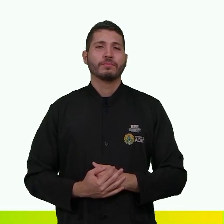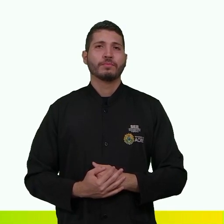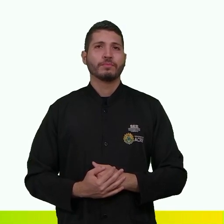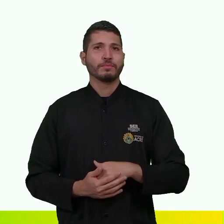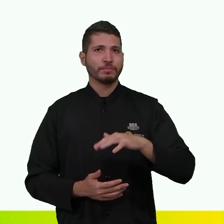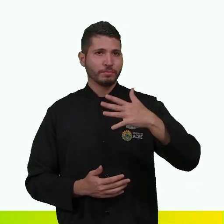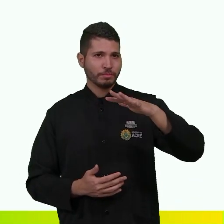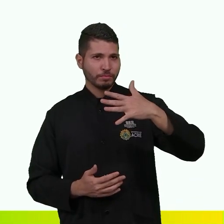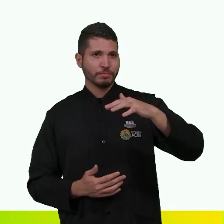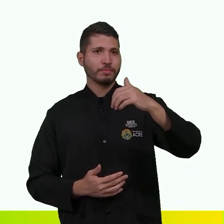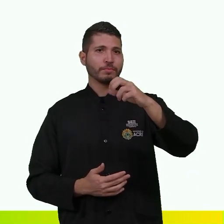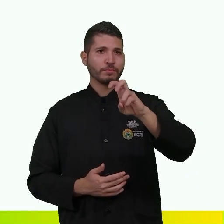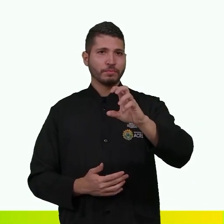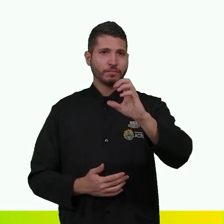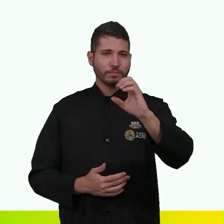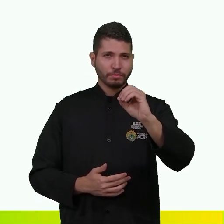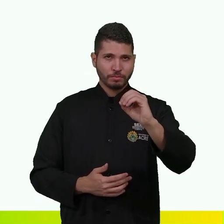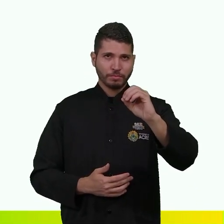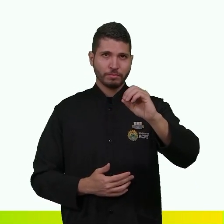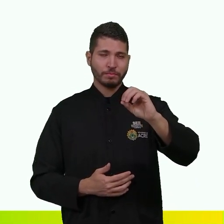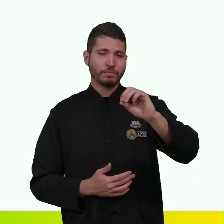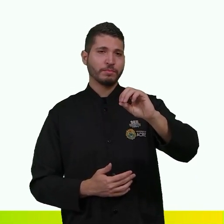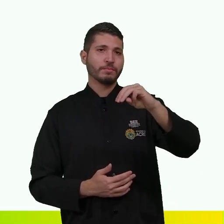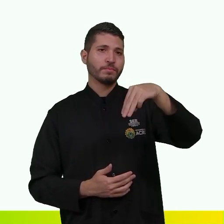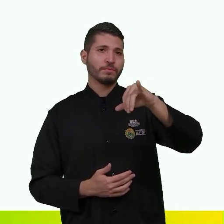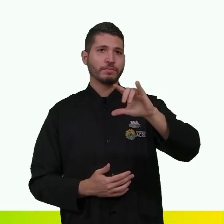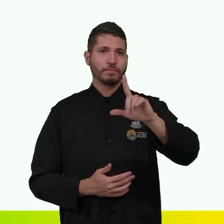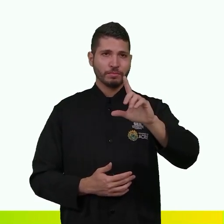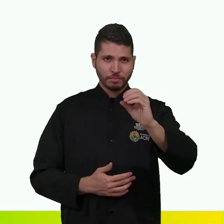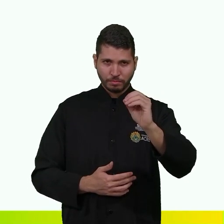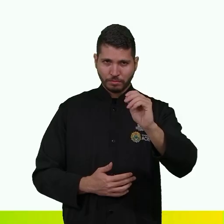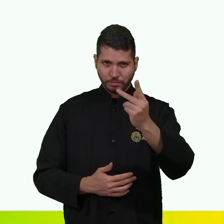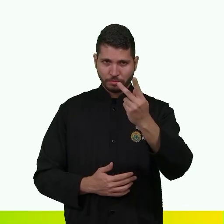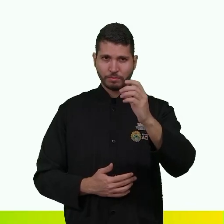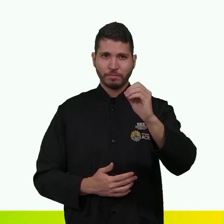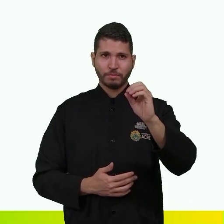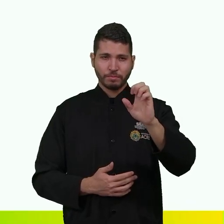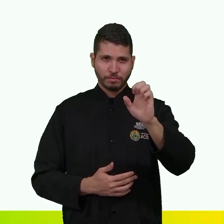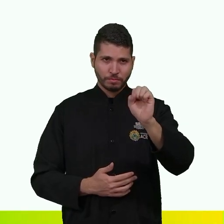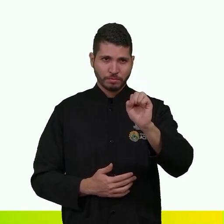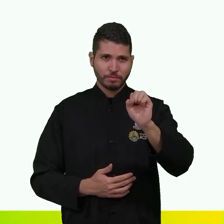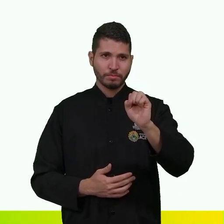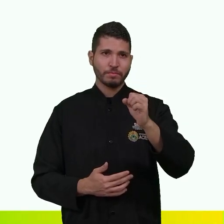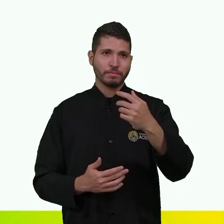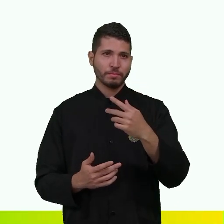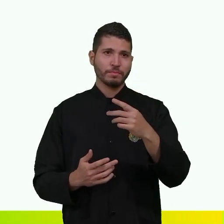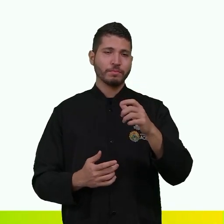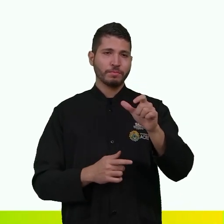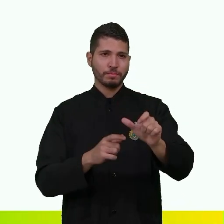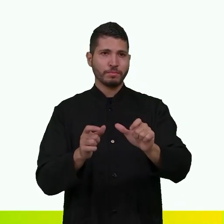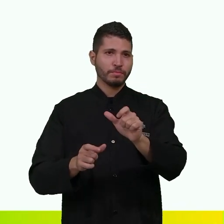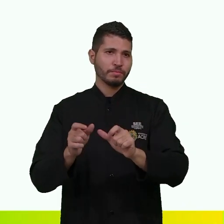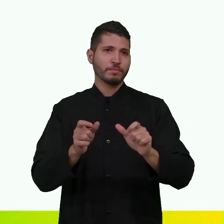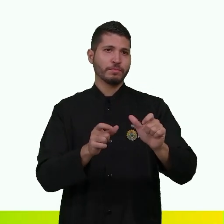50 milhões de pessoas vivam em escravidão moderna. Que número, hein?